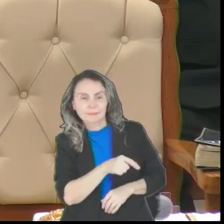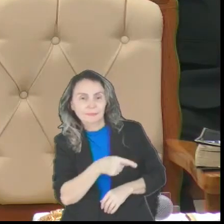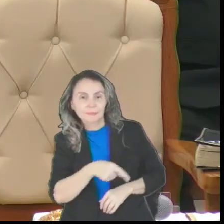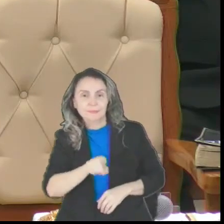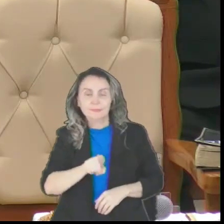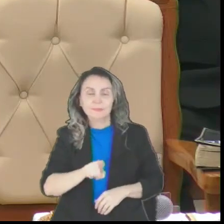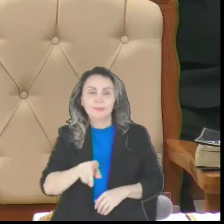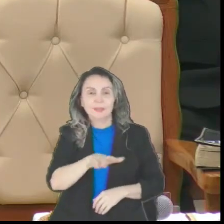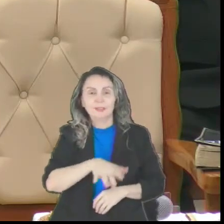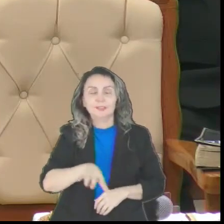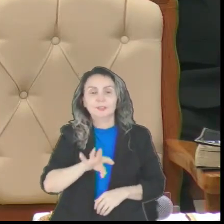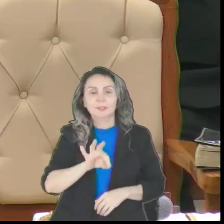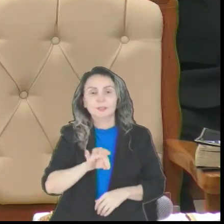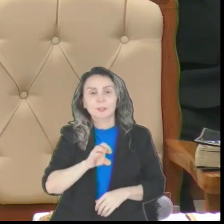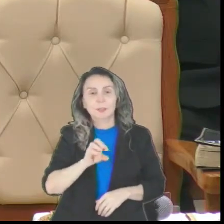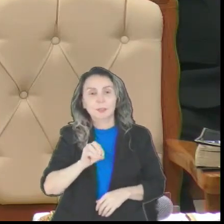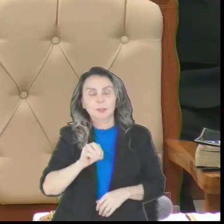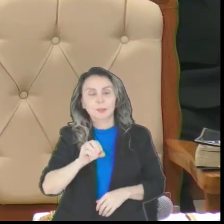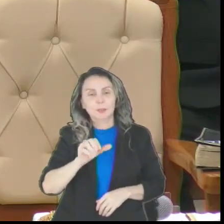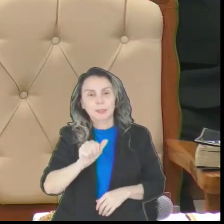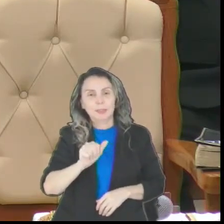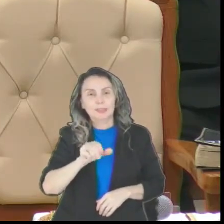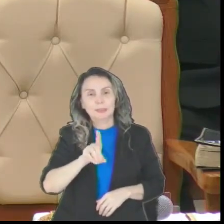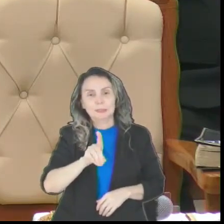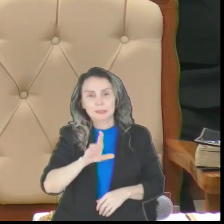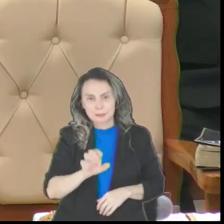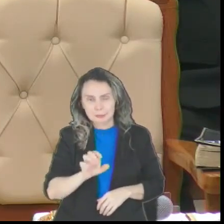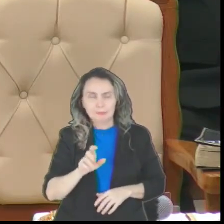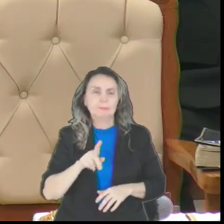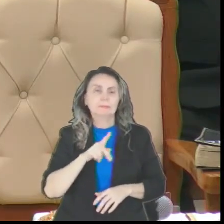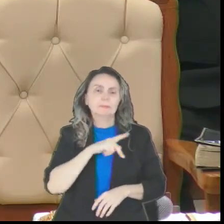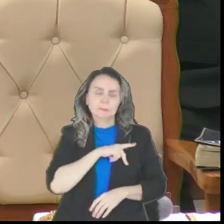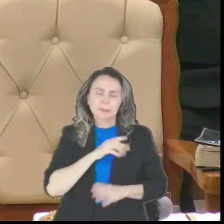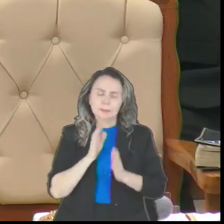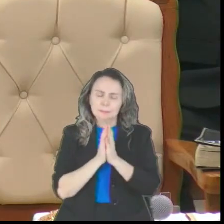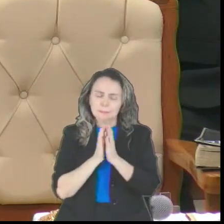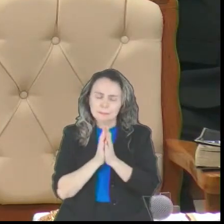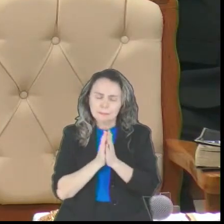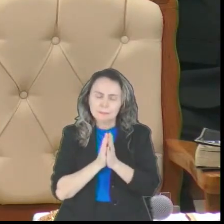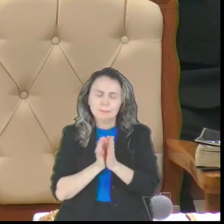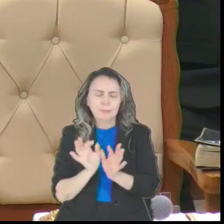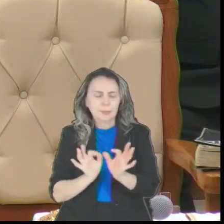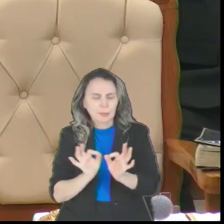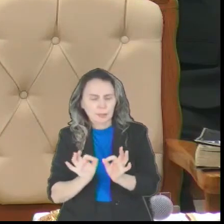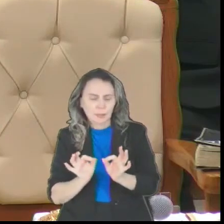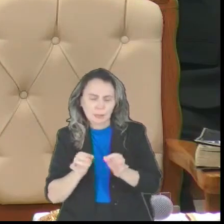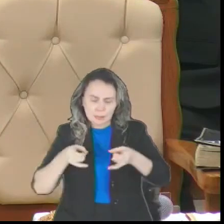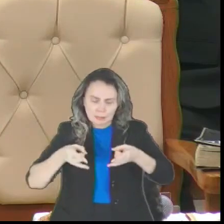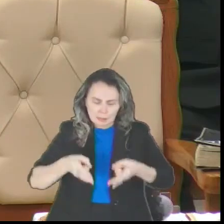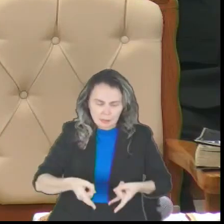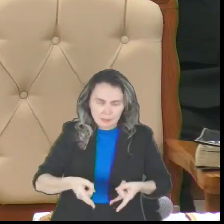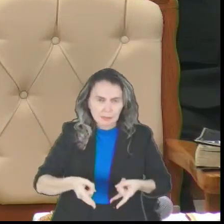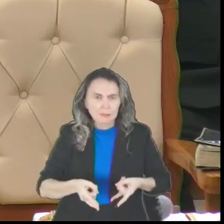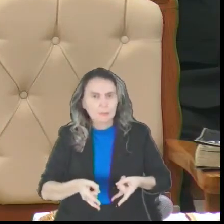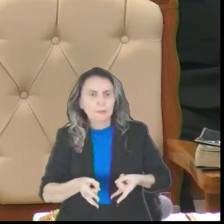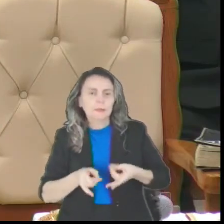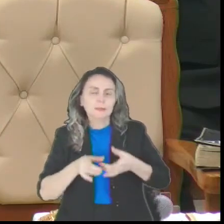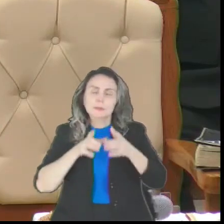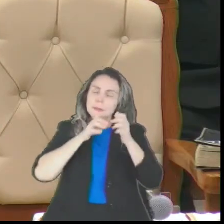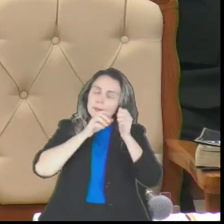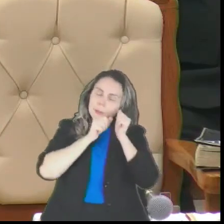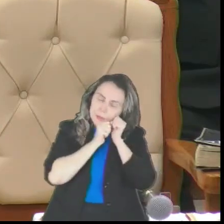em Troade, Paulo fez as suas orações, preparou a cama e foi